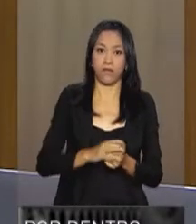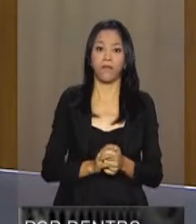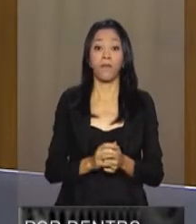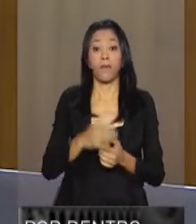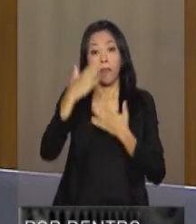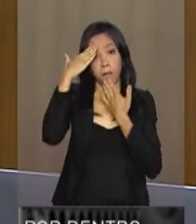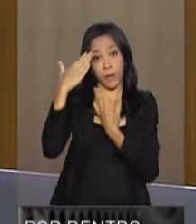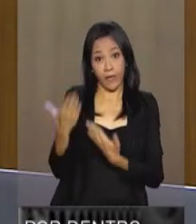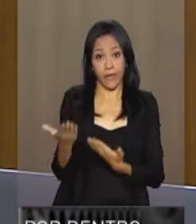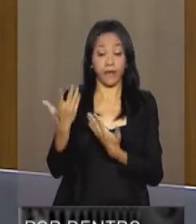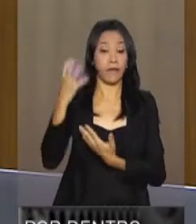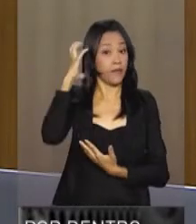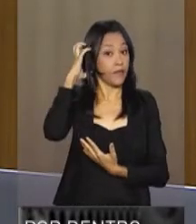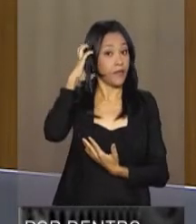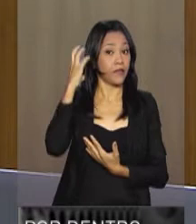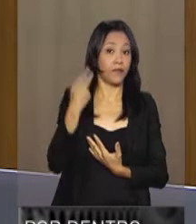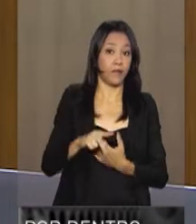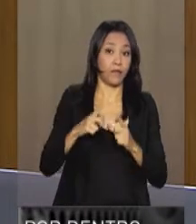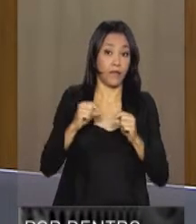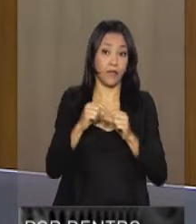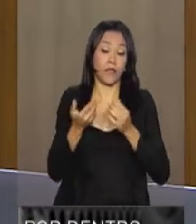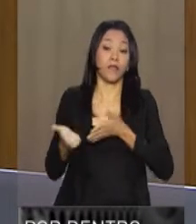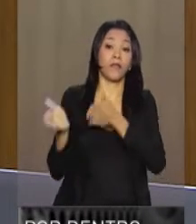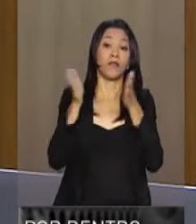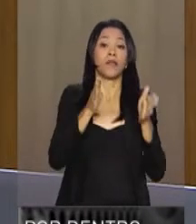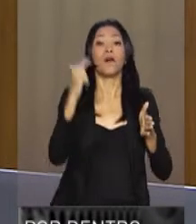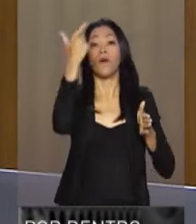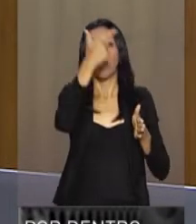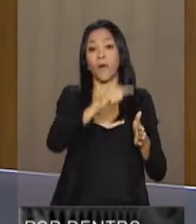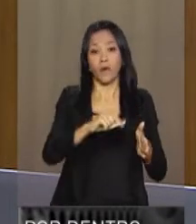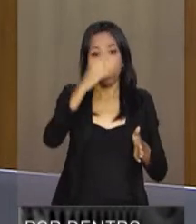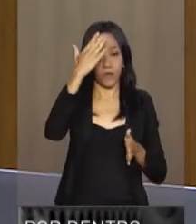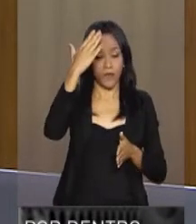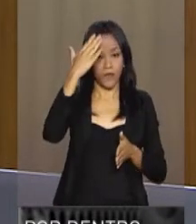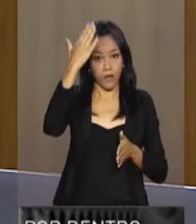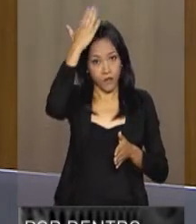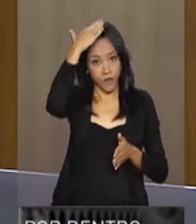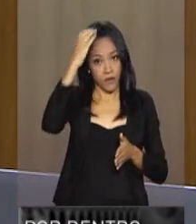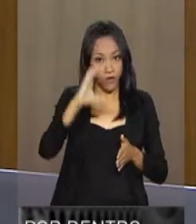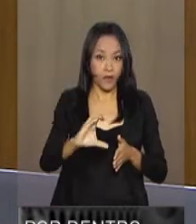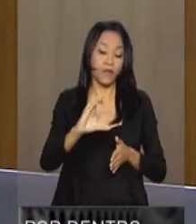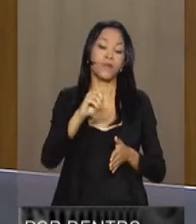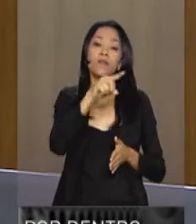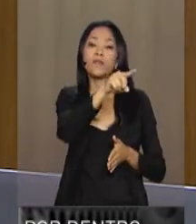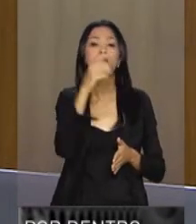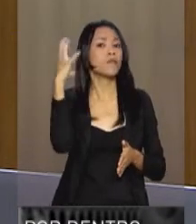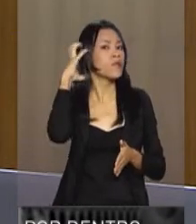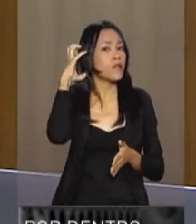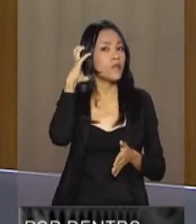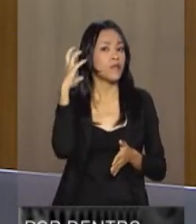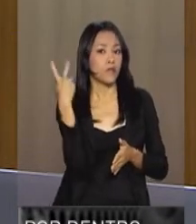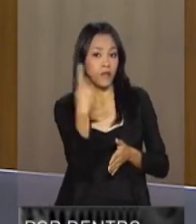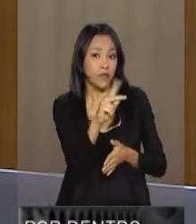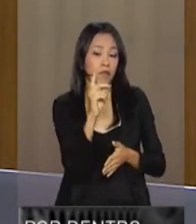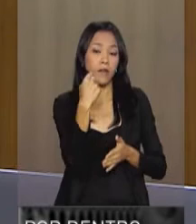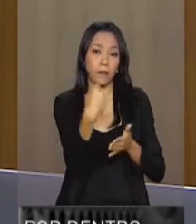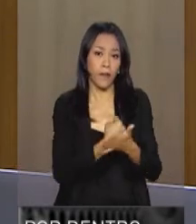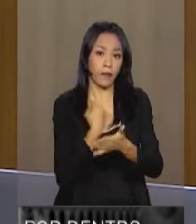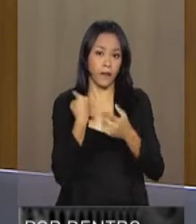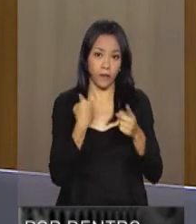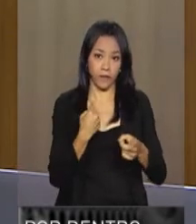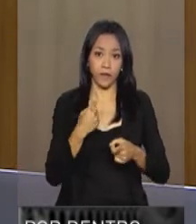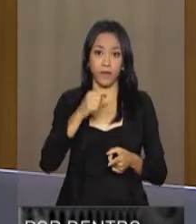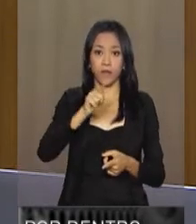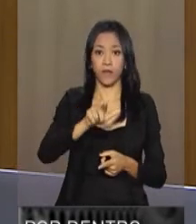e agora a gente segue até curitiba no paraná a rádio banda b 550 a emi a pergunta de luiz henrique